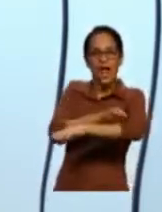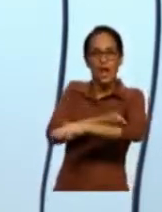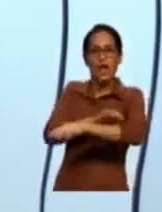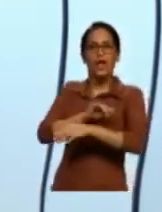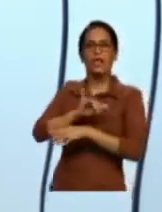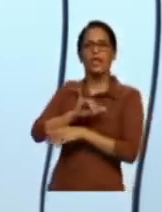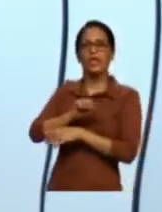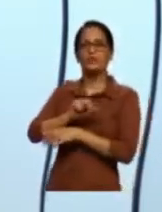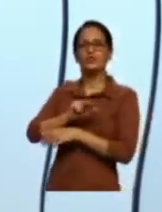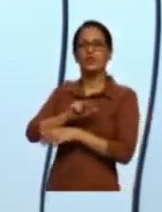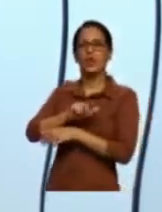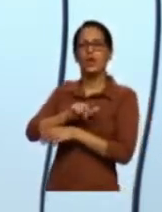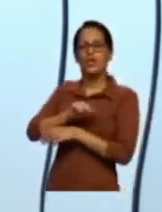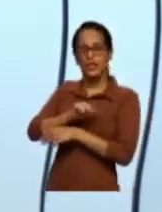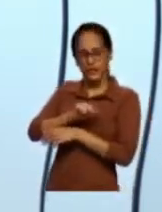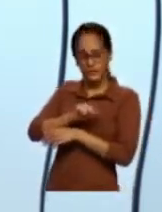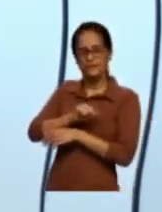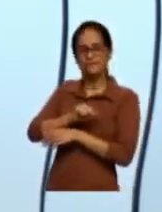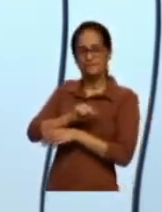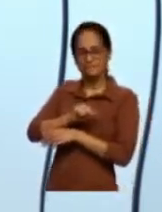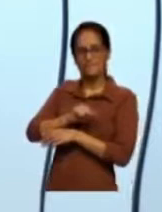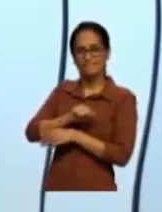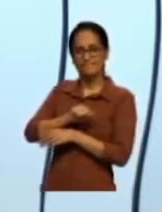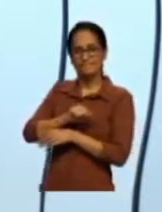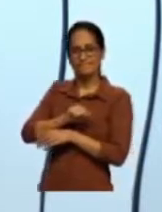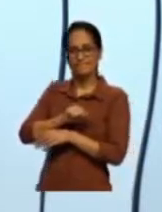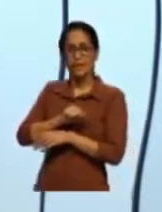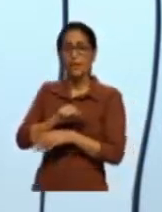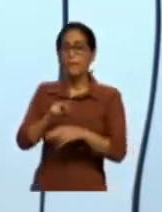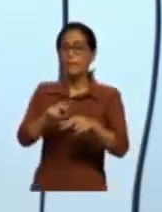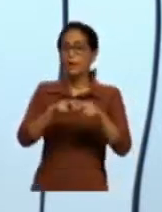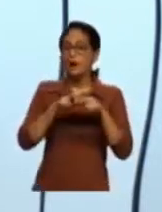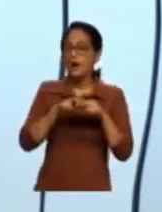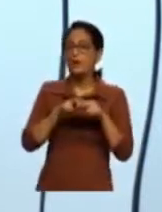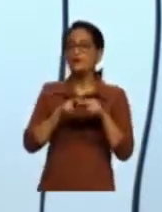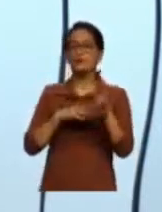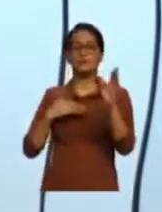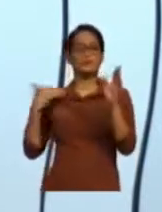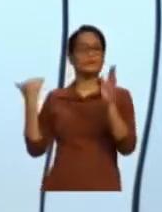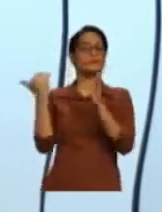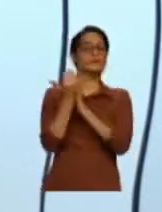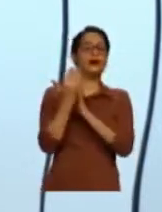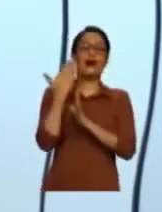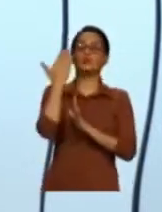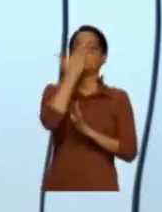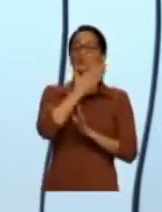não conseguem, a partir de tanto açúcar que nós temos no sangue, eles não